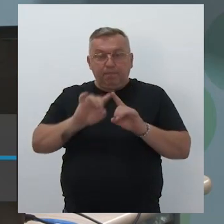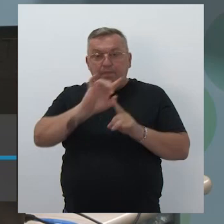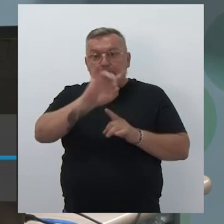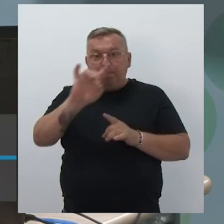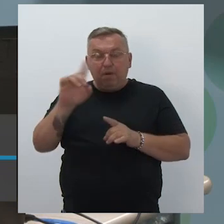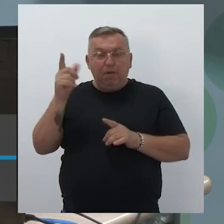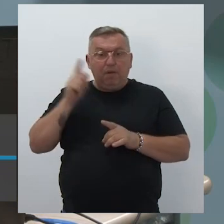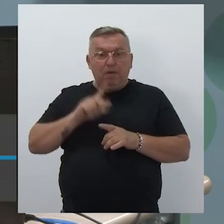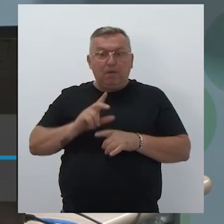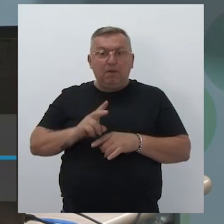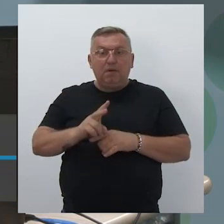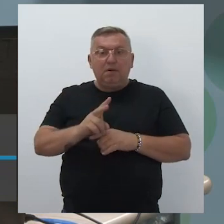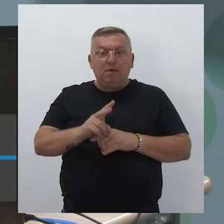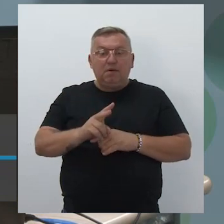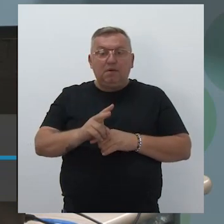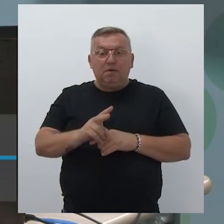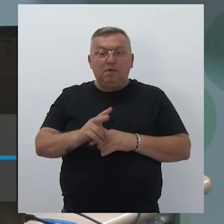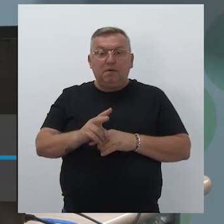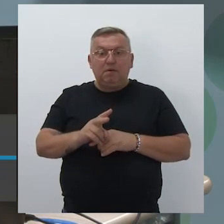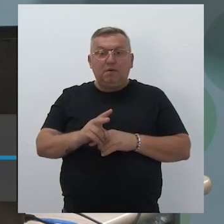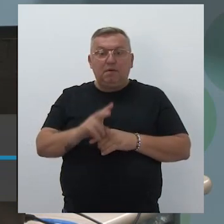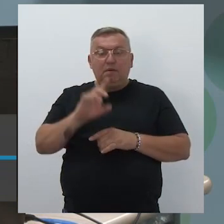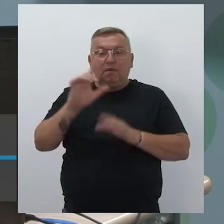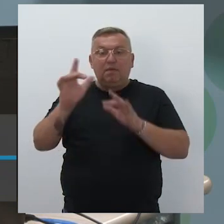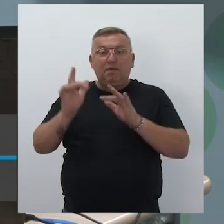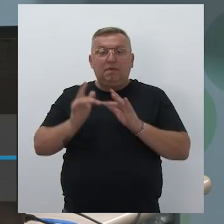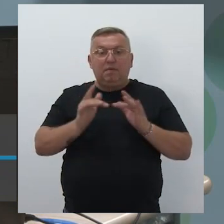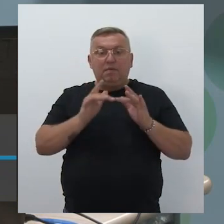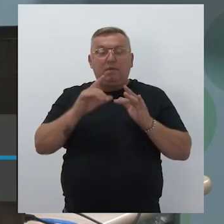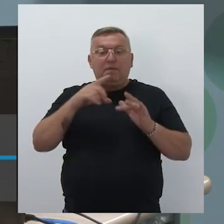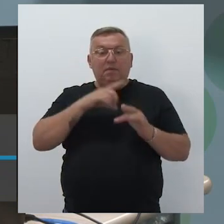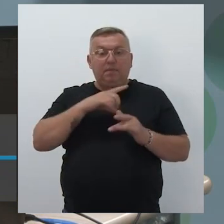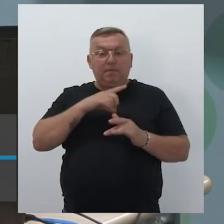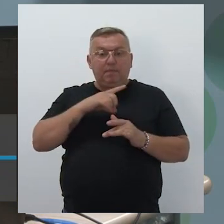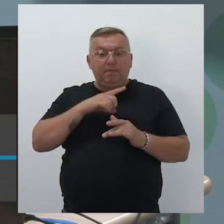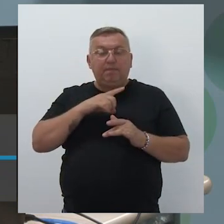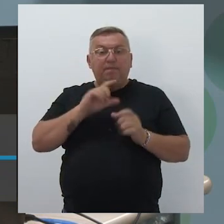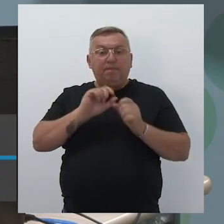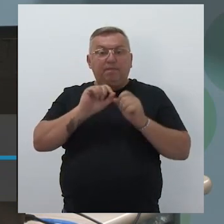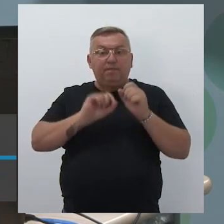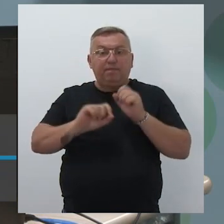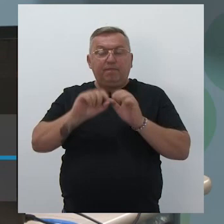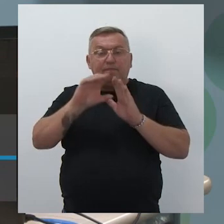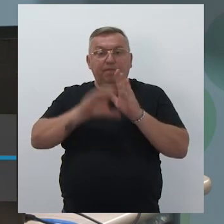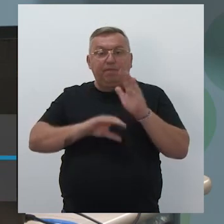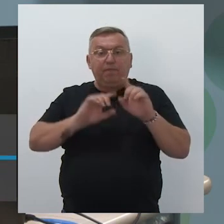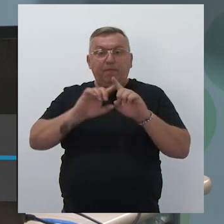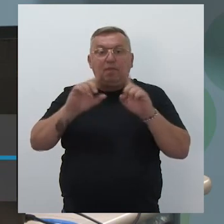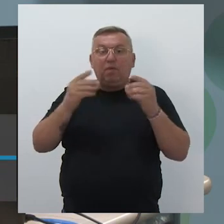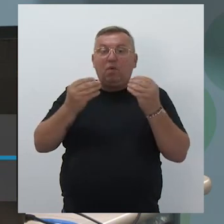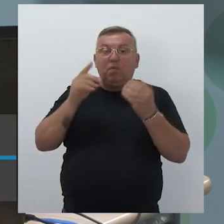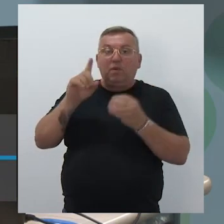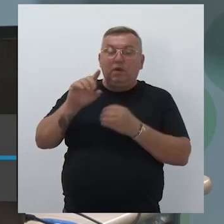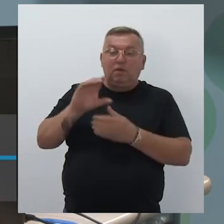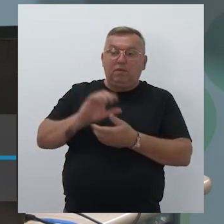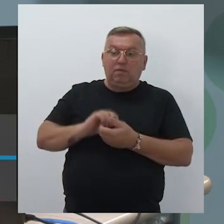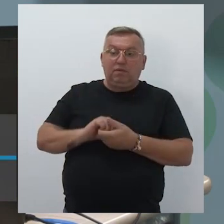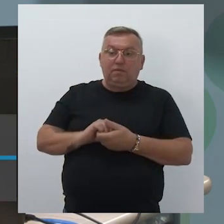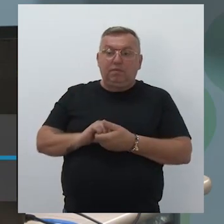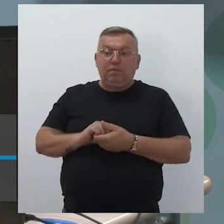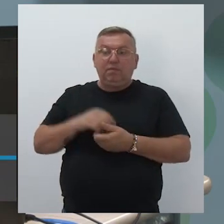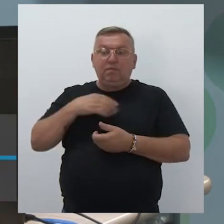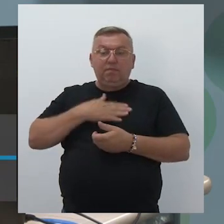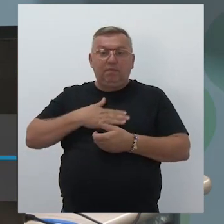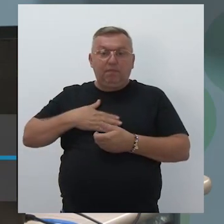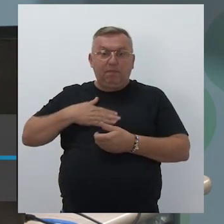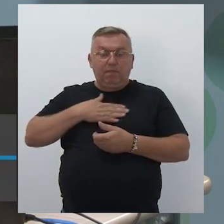foram mantidas, né, dessa relação que a gente tentou estabelecer entre os componentes, mas como foi isso, né? Eu gostaria